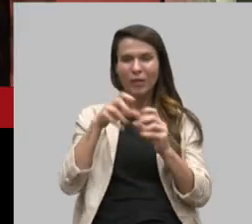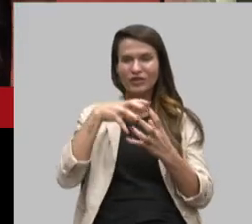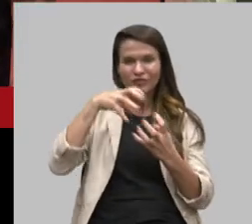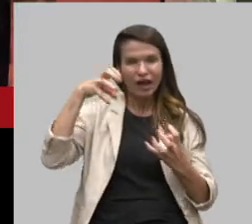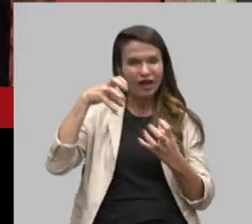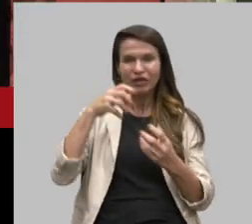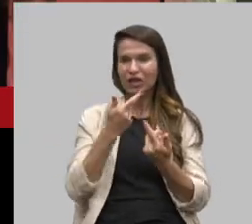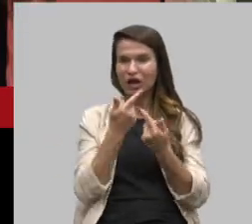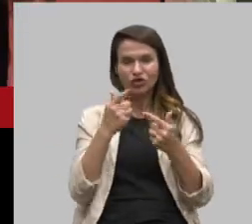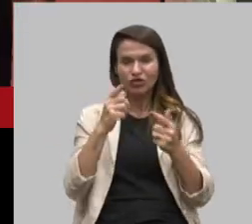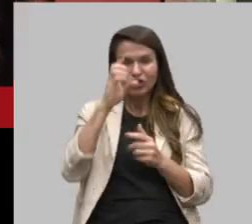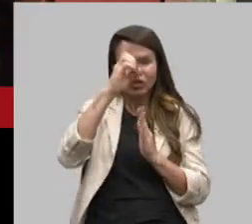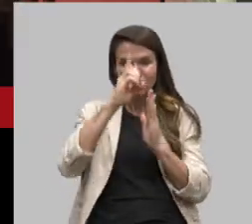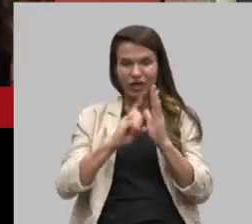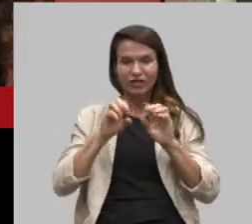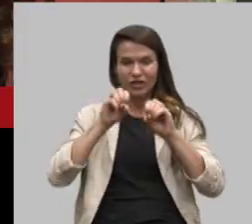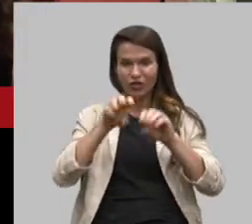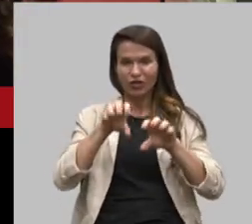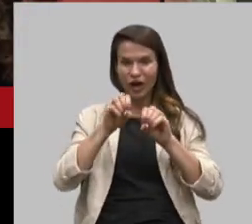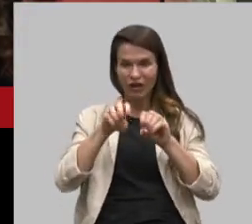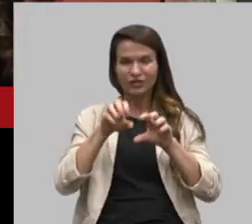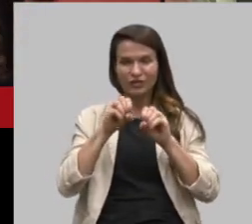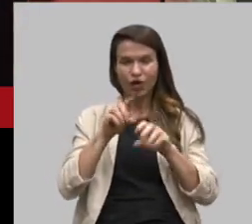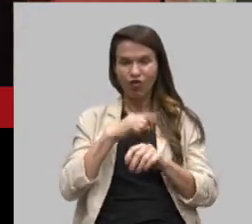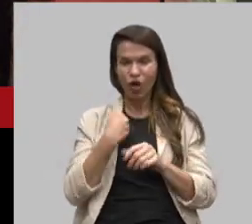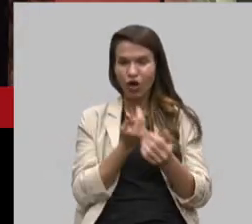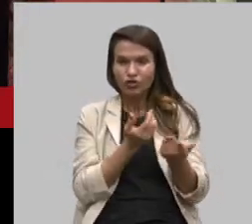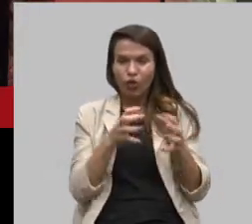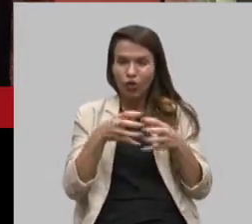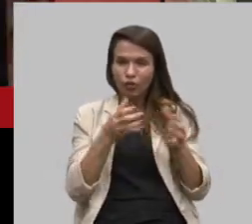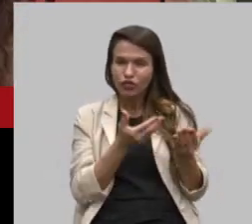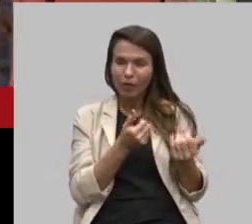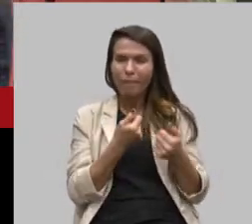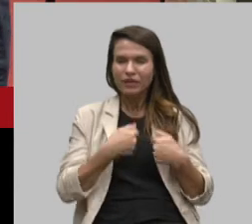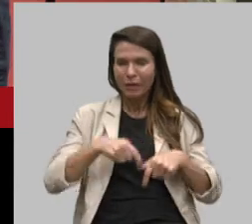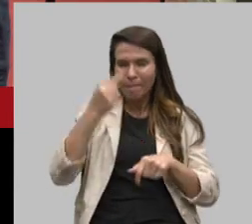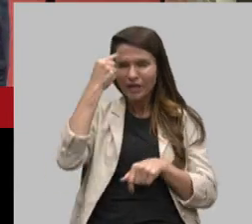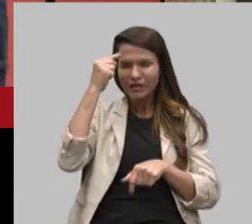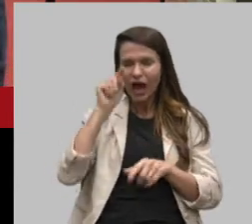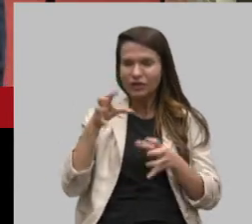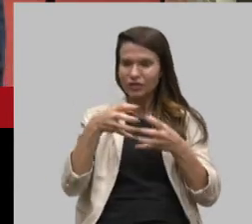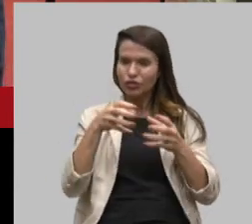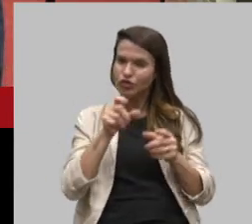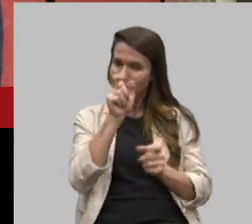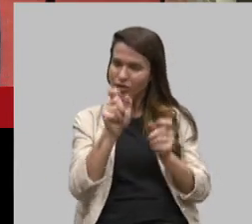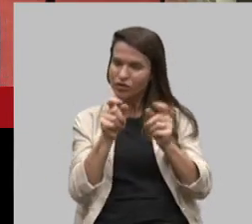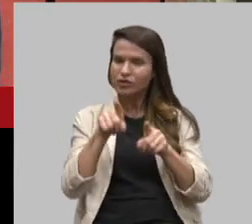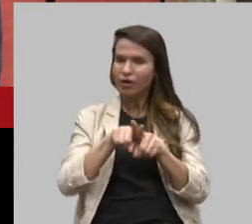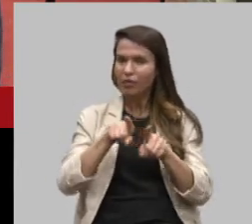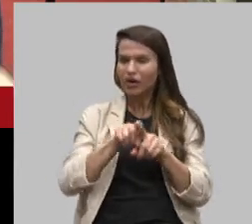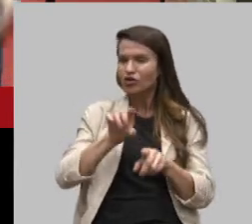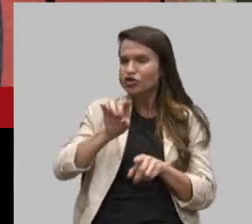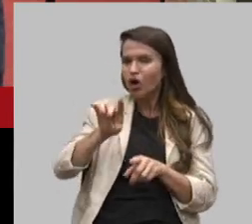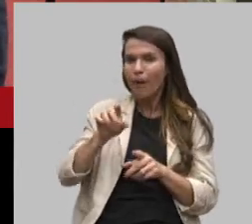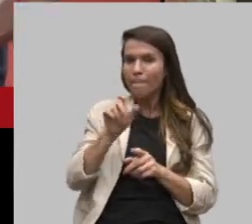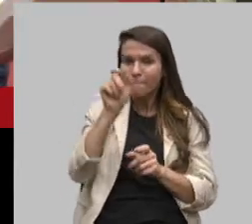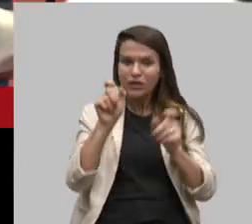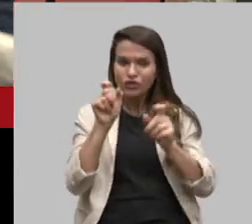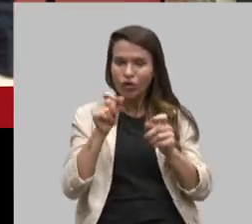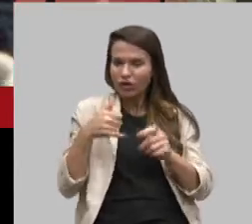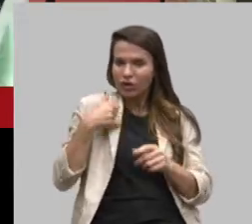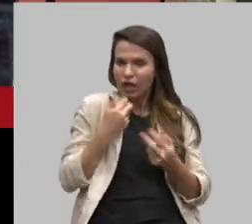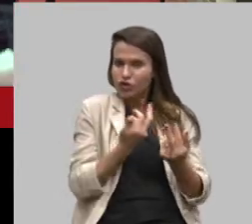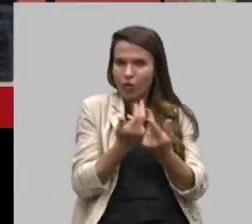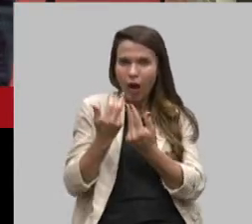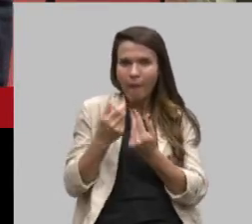tiveram o direito à educação e nós como jovens Devemos pensar nessas pessoas também não só de pessoas da nossa idade Devemos pensar nas pessoas